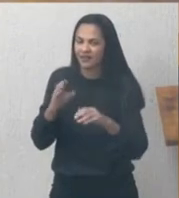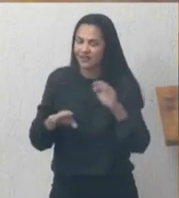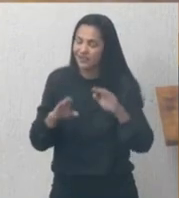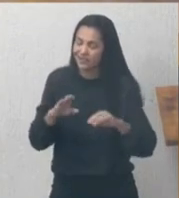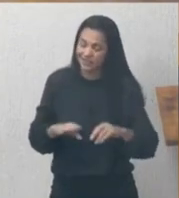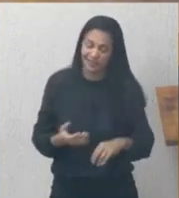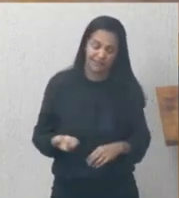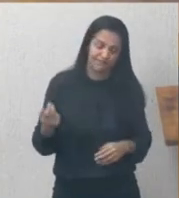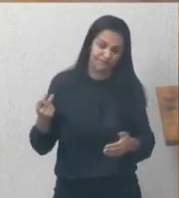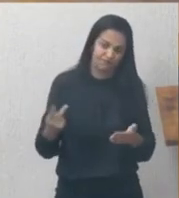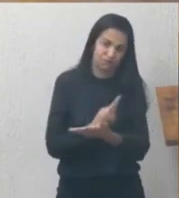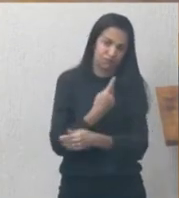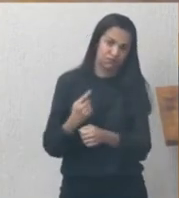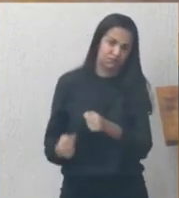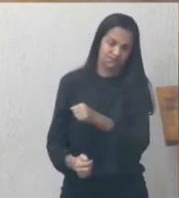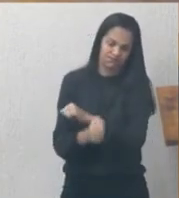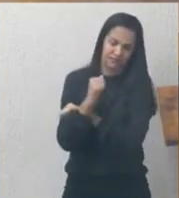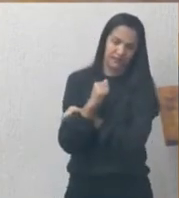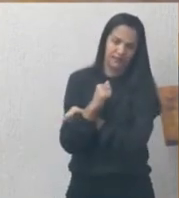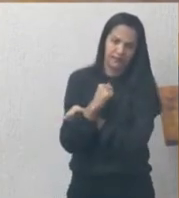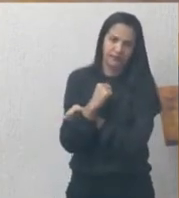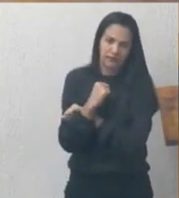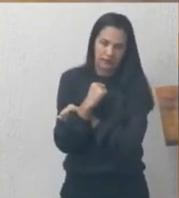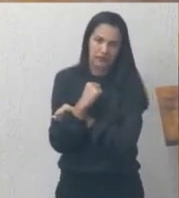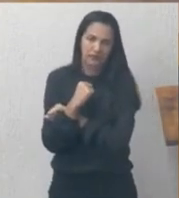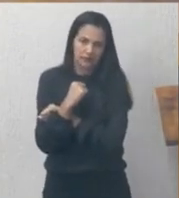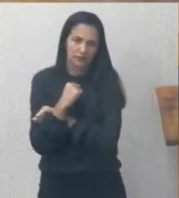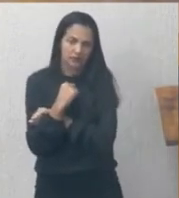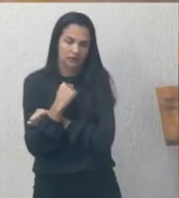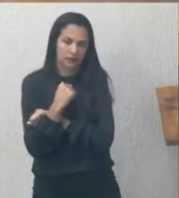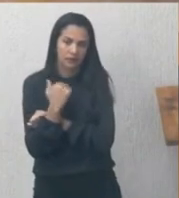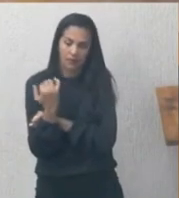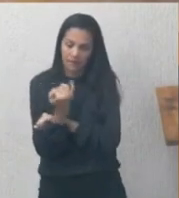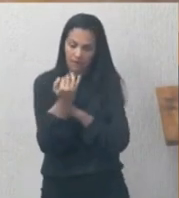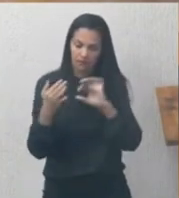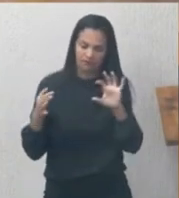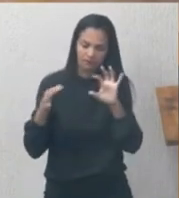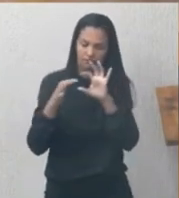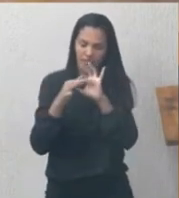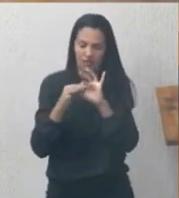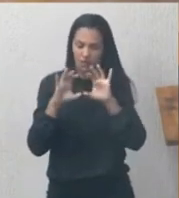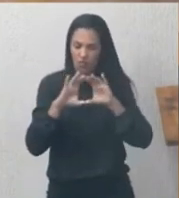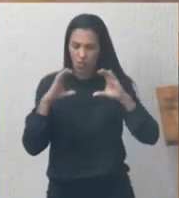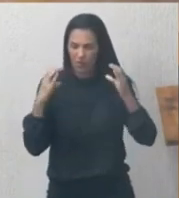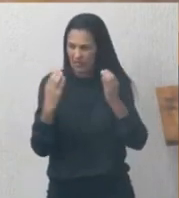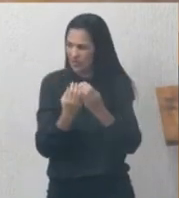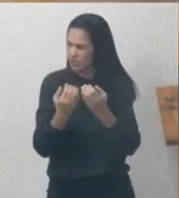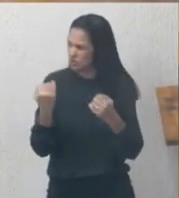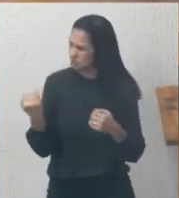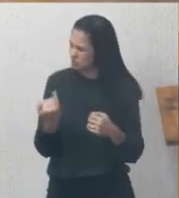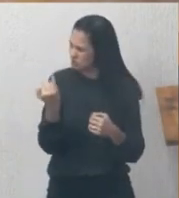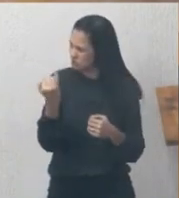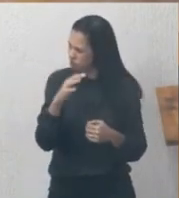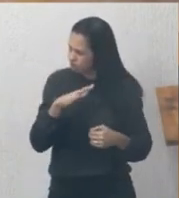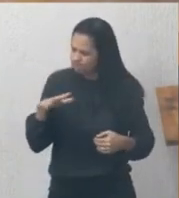que vê e acerta o que você não vê então e a a união eu acho que esse congresso aqui é de extrema importância que eu acho